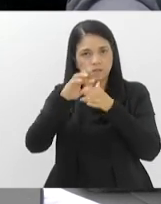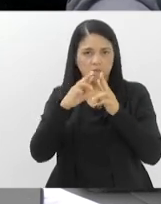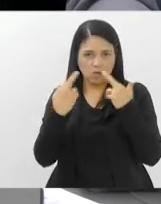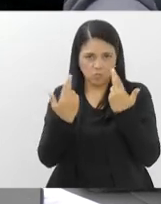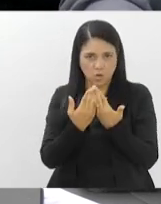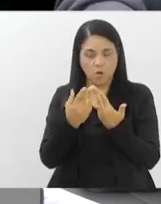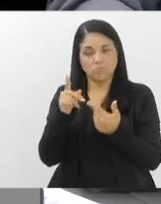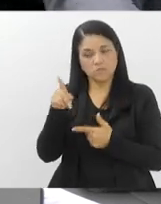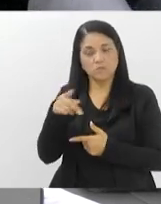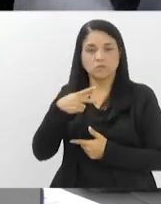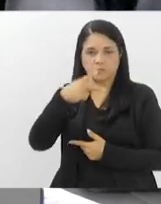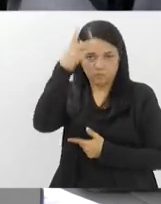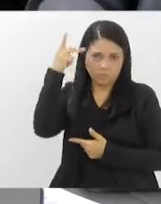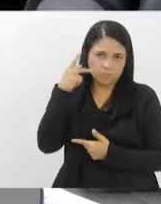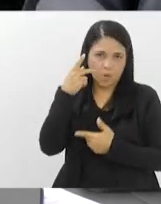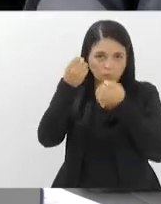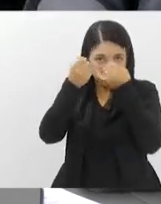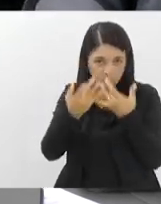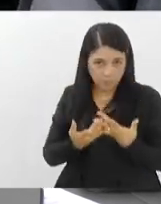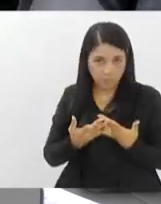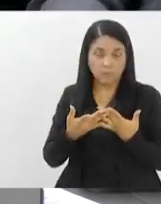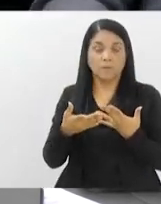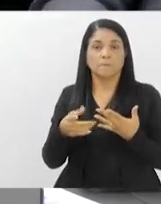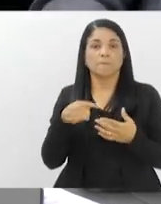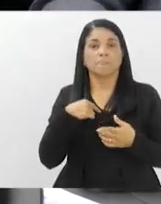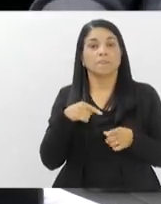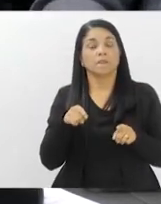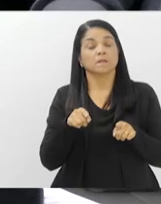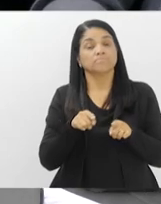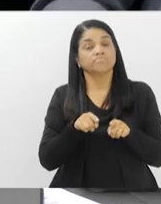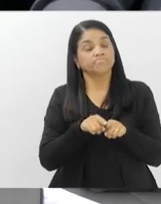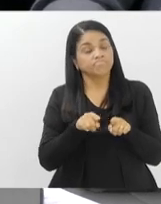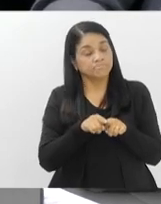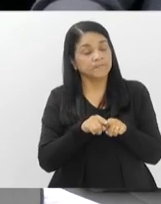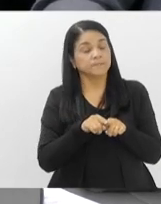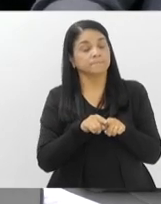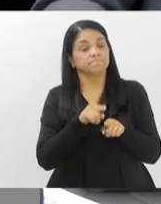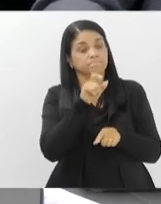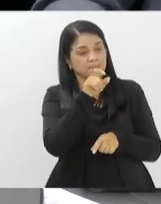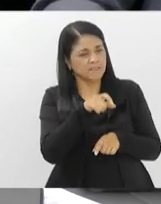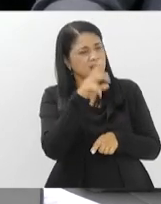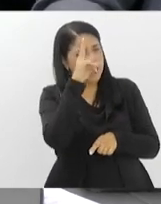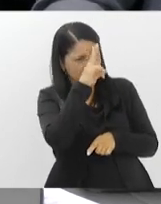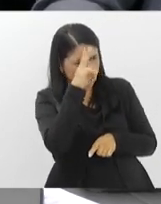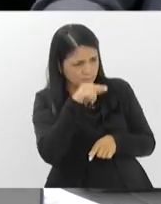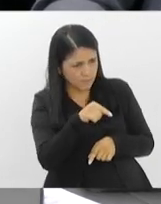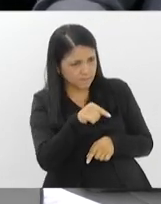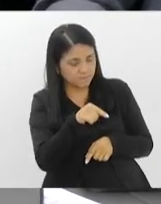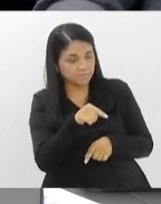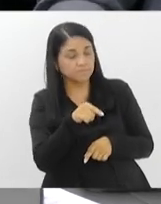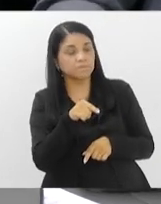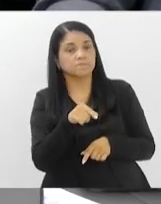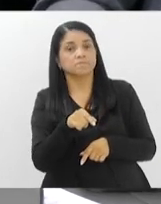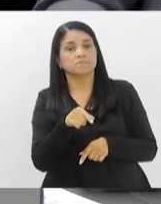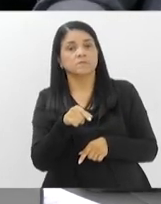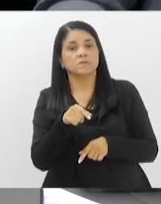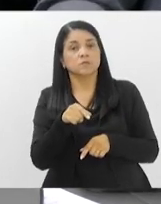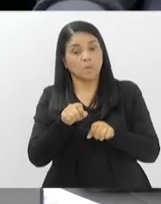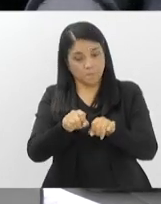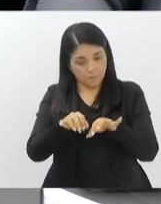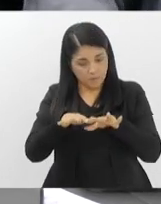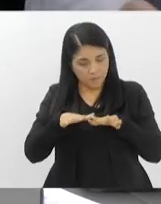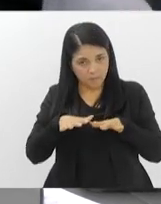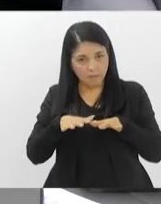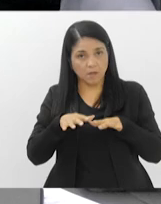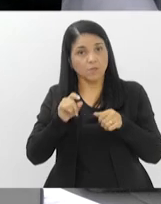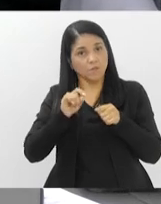mencionou. E mais do que isso, deputado Luiz Paulo, Vossa Excelência lembra que eu fiz no plenário